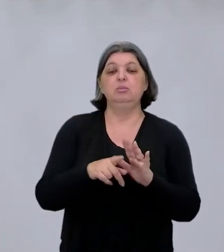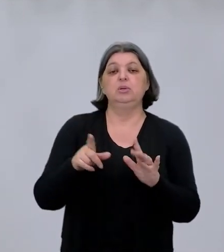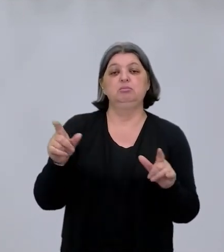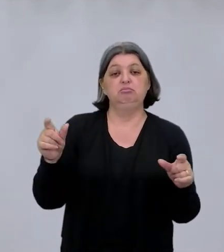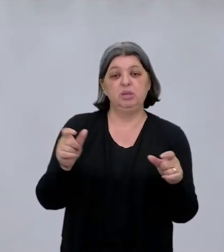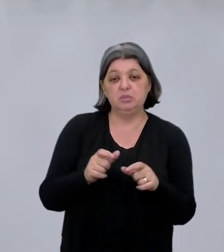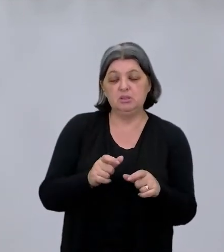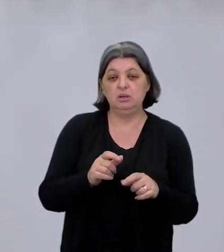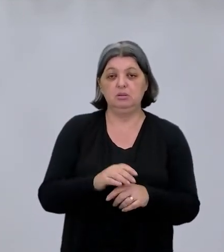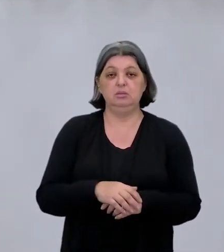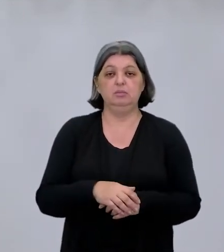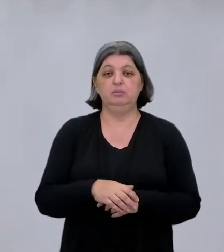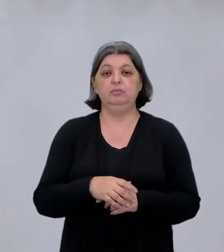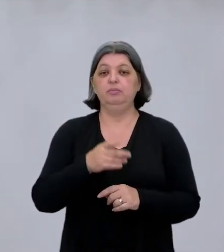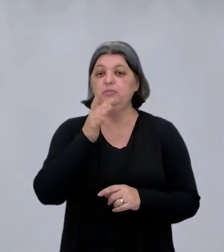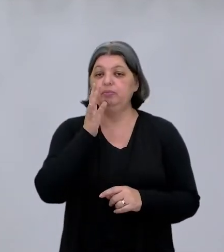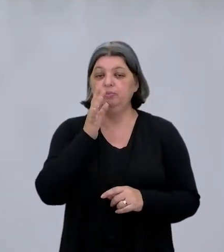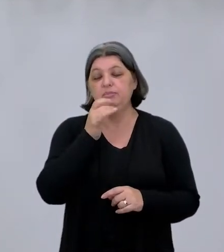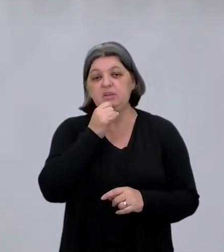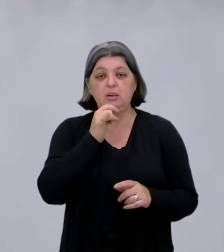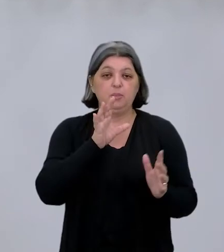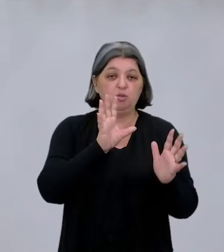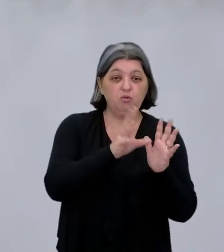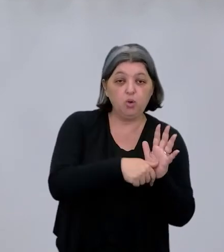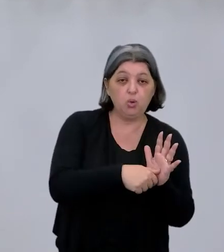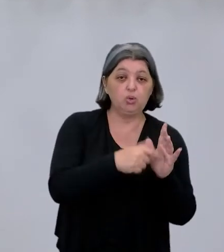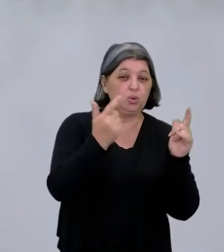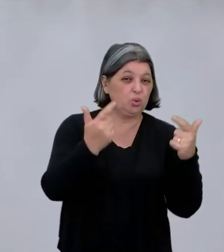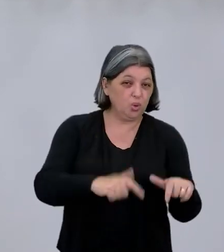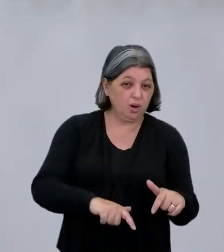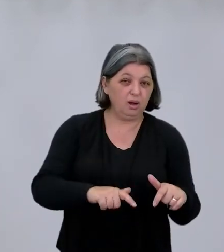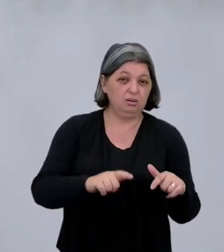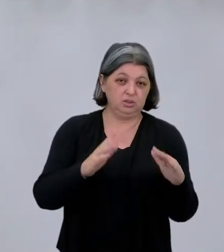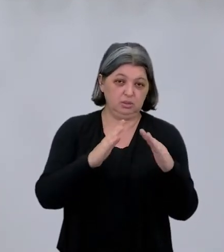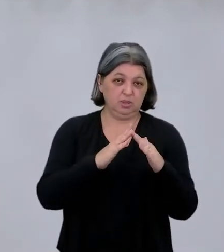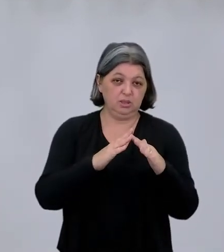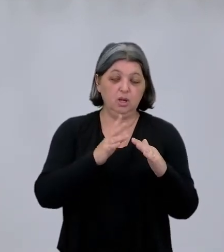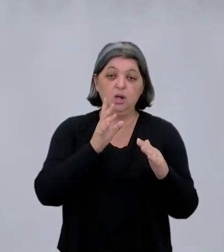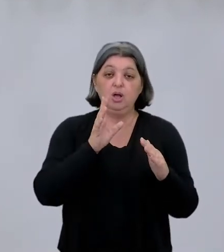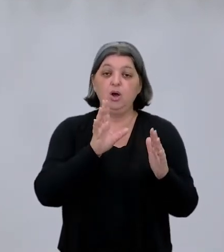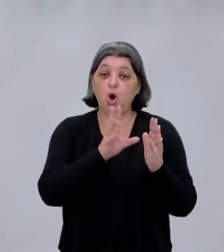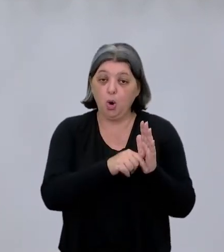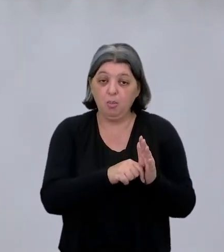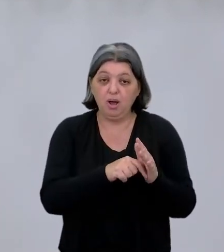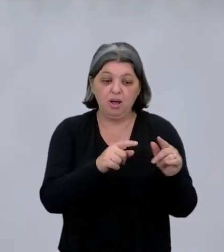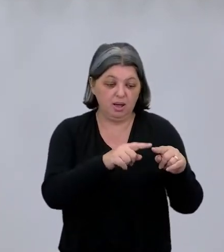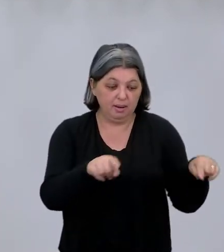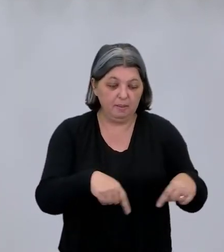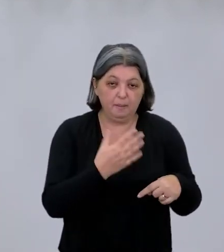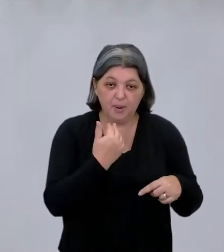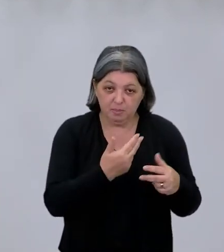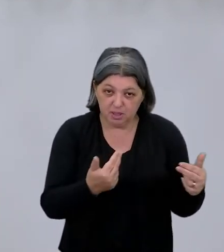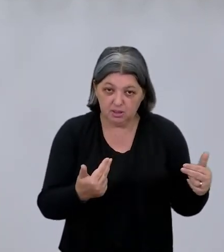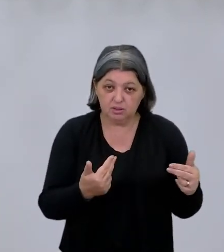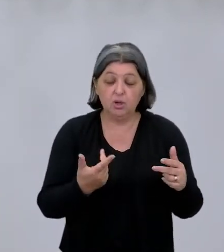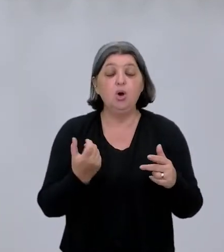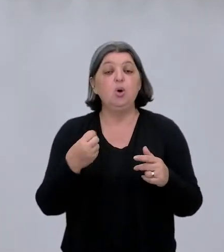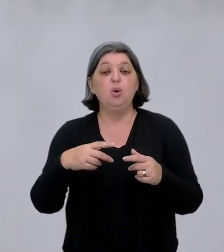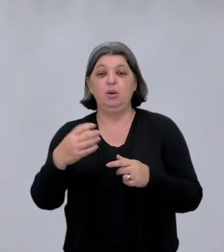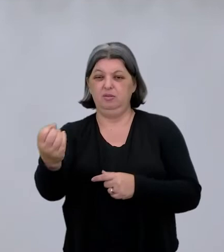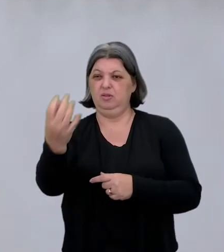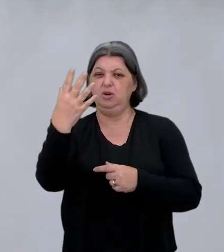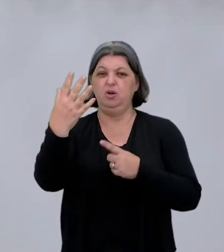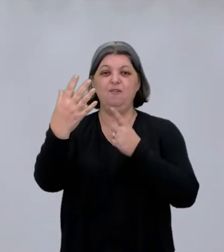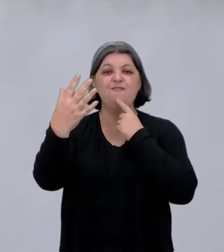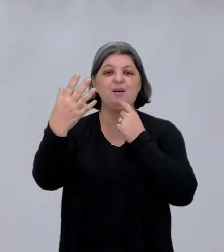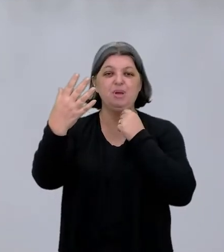Então, por exemplo, furto no local de trabalho, tipo roubar marmita, infração de trânsito, furar o farol vermelho, não se